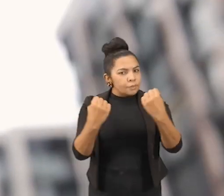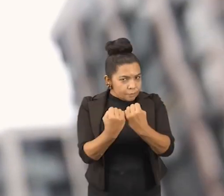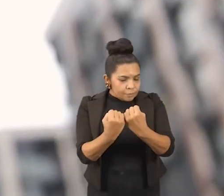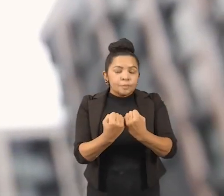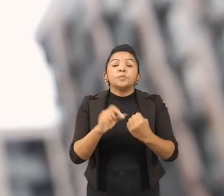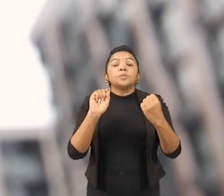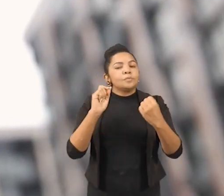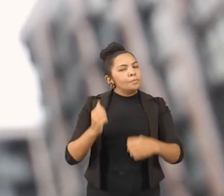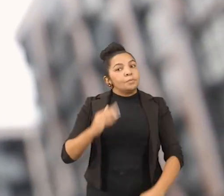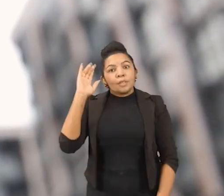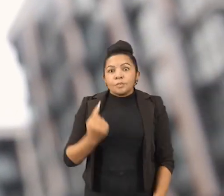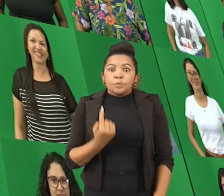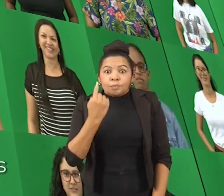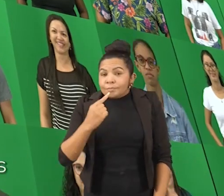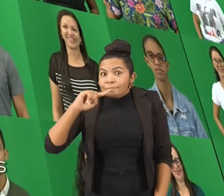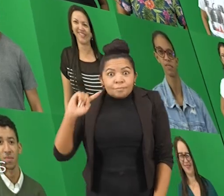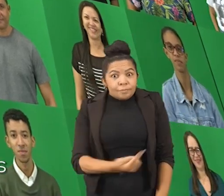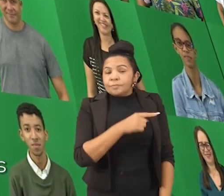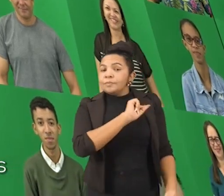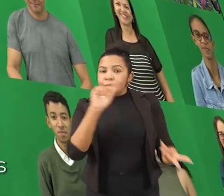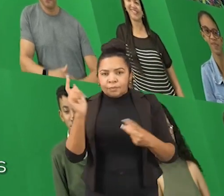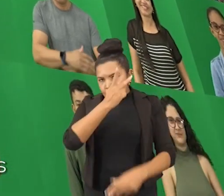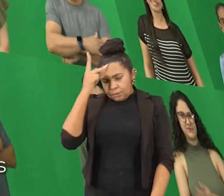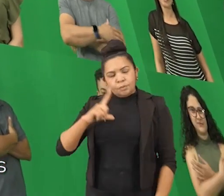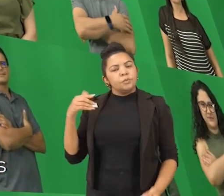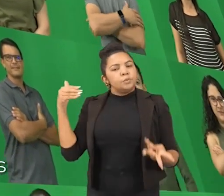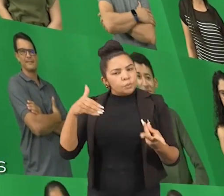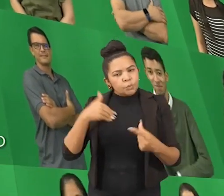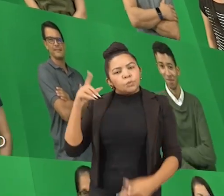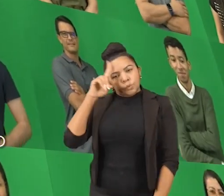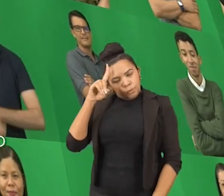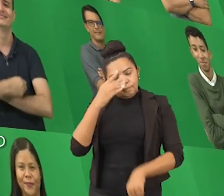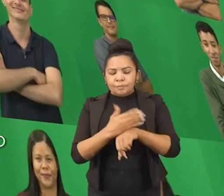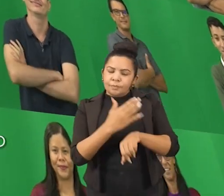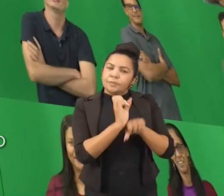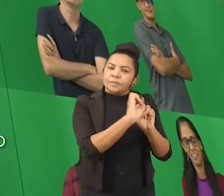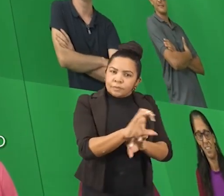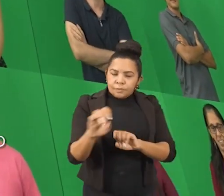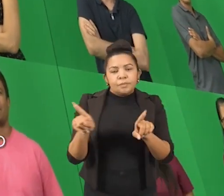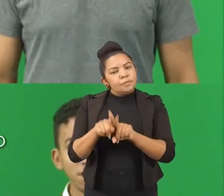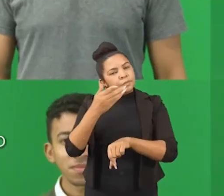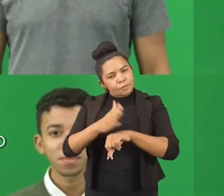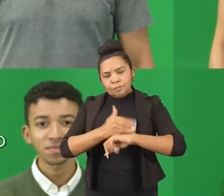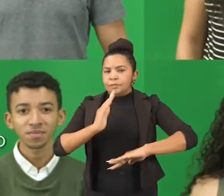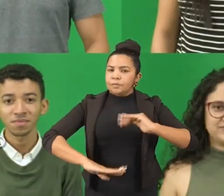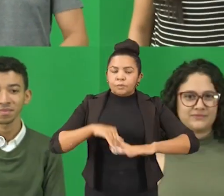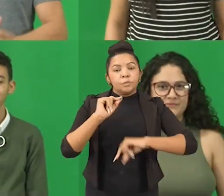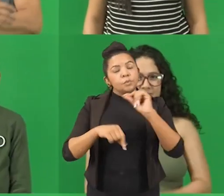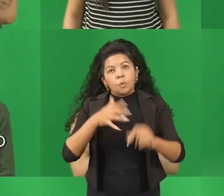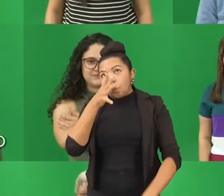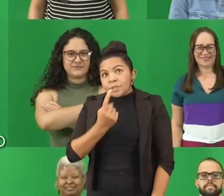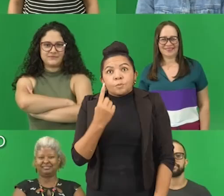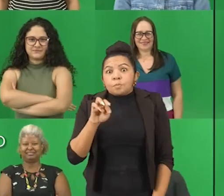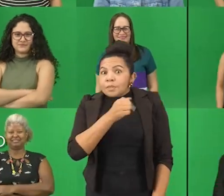da justiça social. Somos mais de 100 de pessoas que participam diariamente na formação